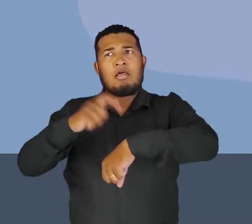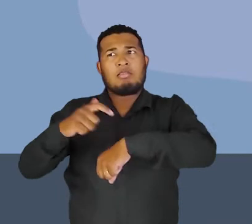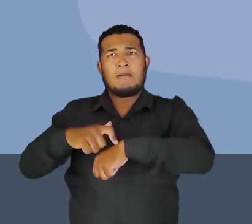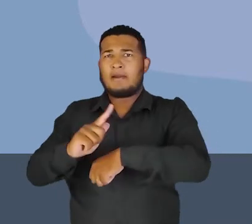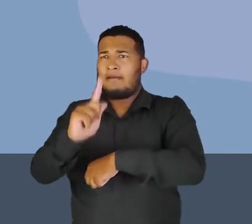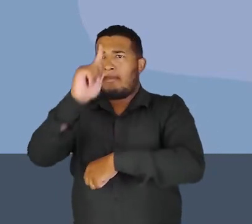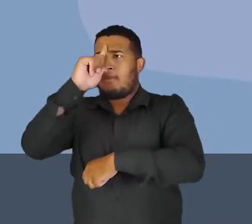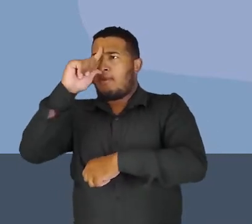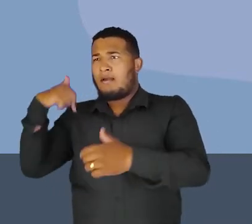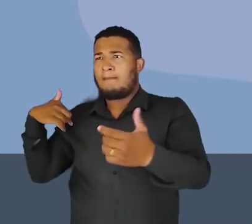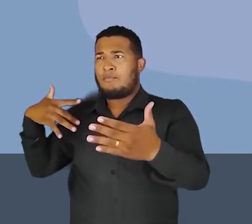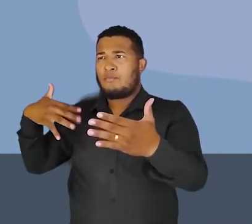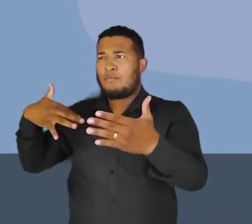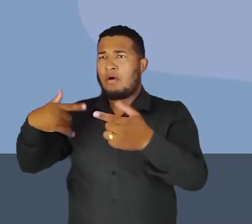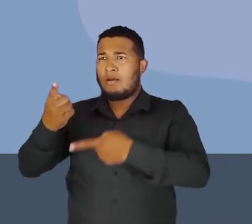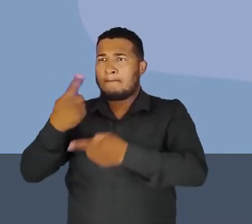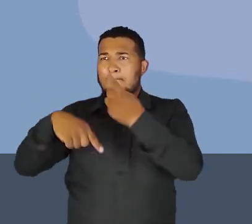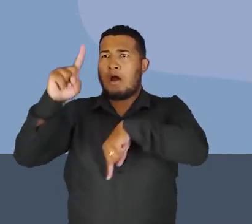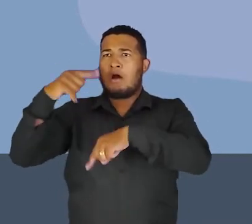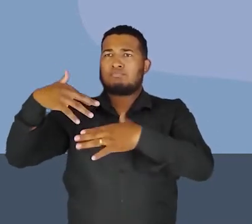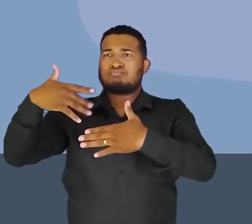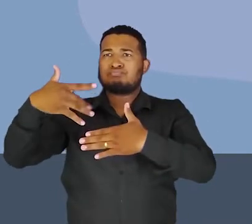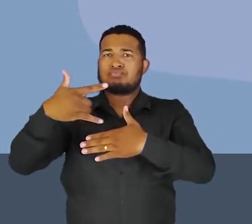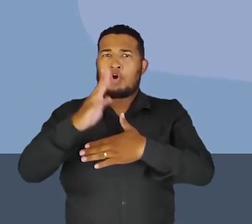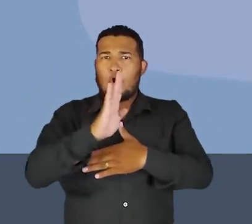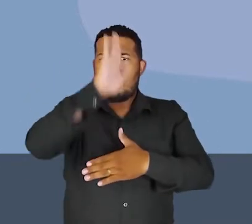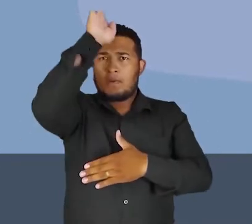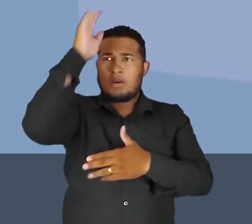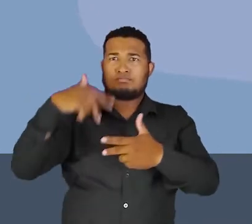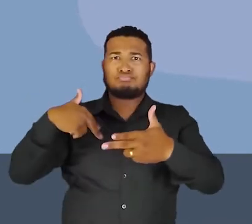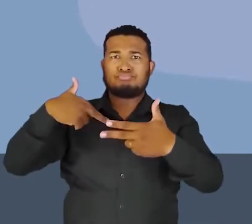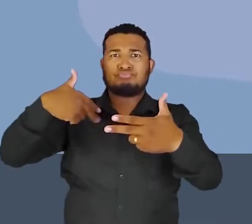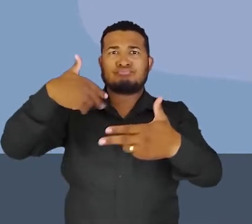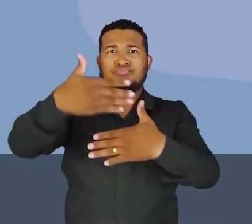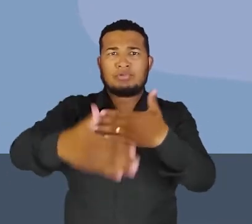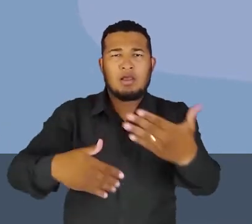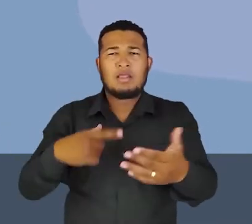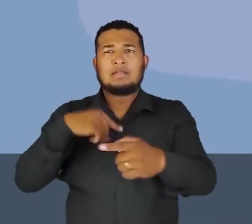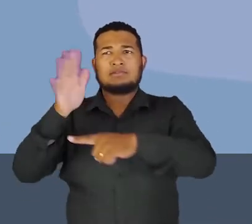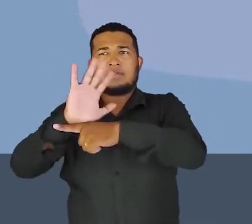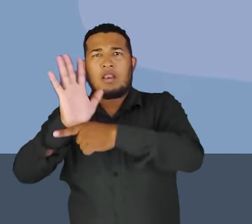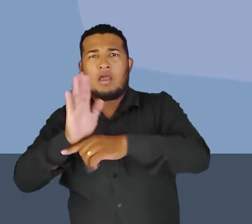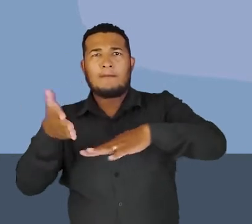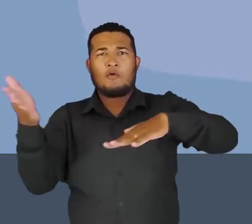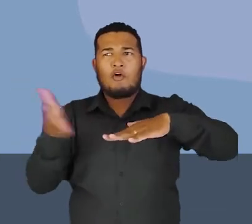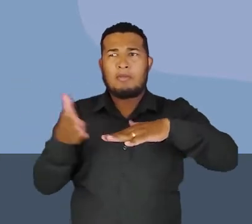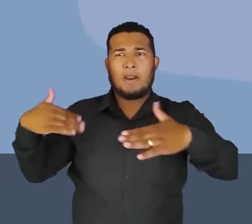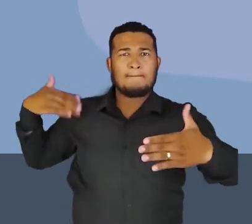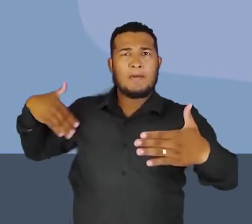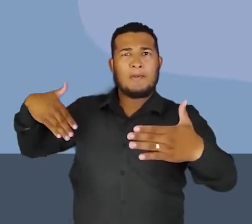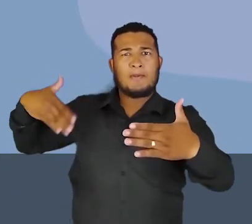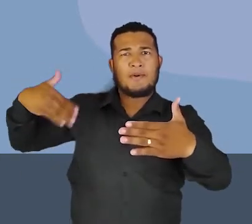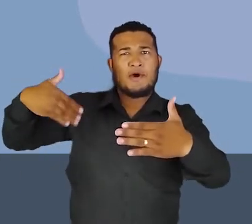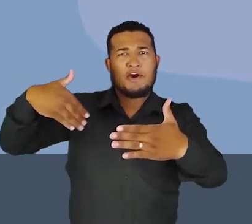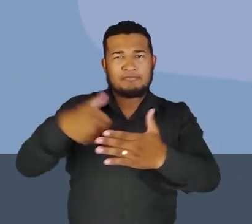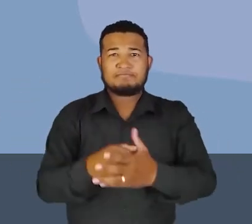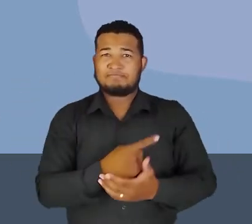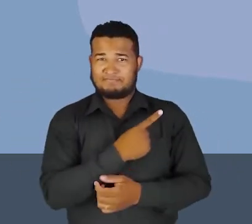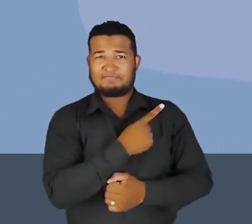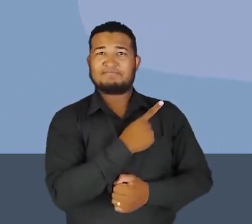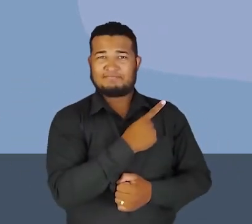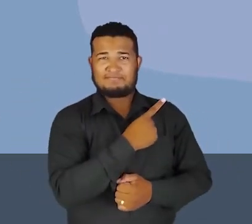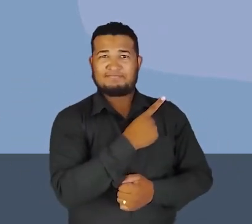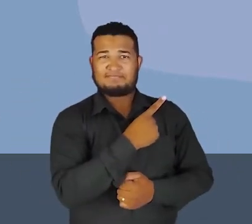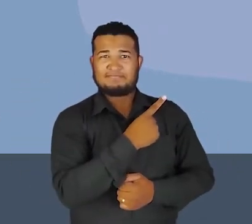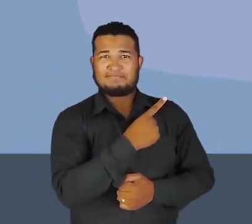Renascimento, né, da arte românica, enfim, a gente tem aqui o contemporâneo, o cinema, né? E aí,